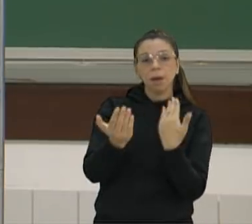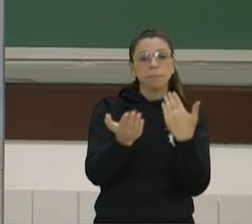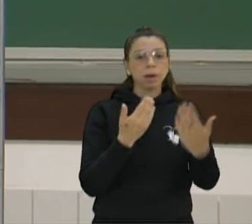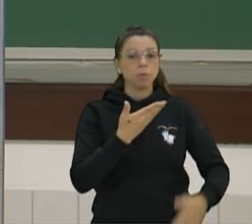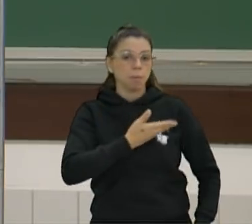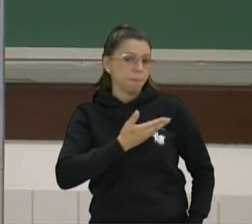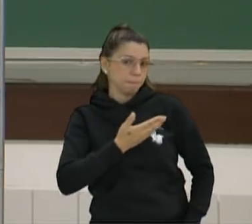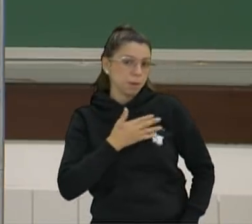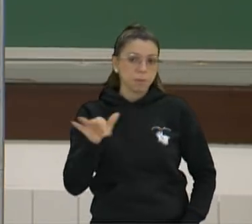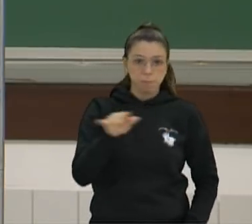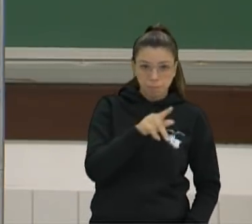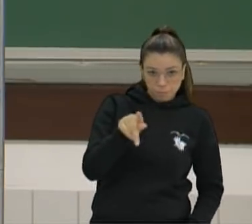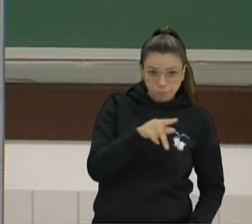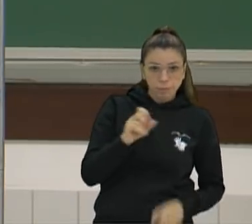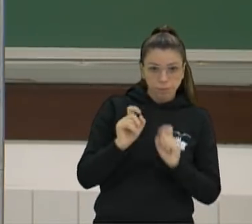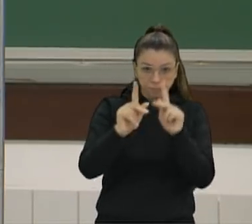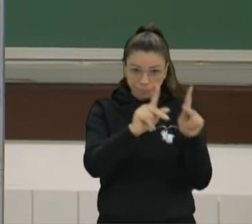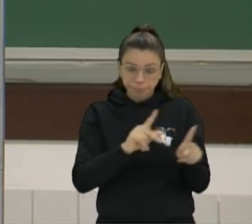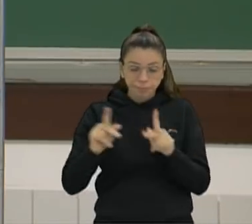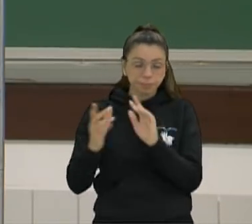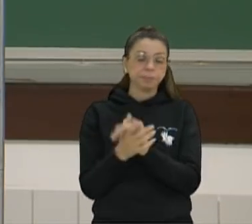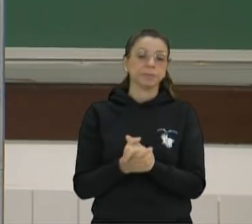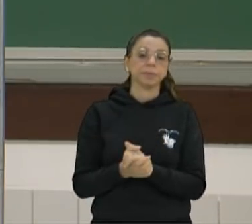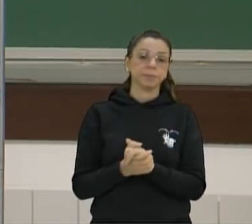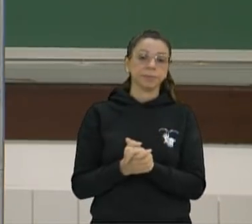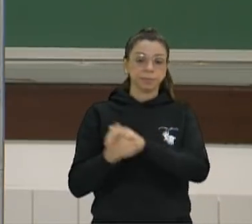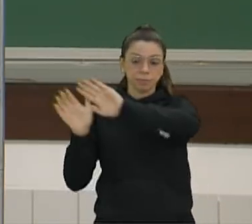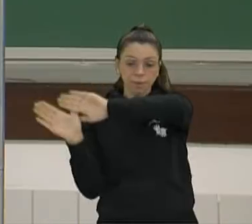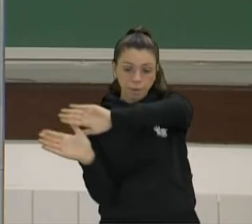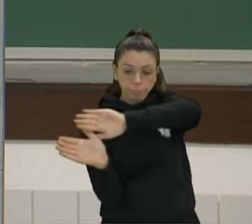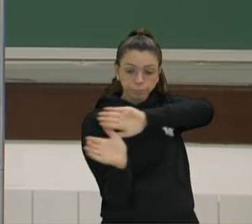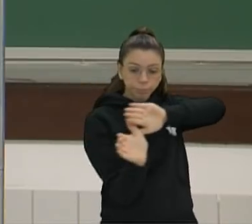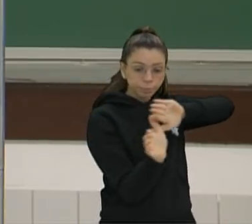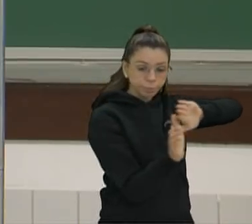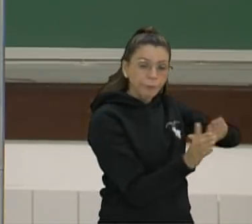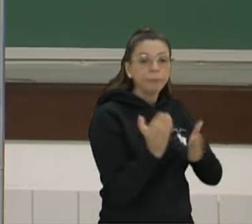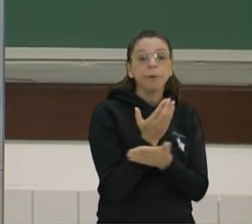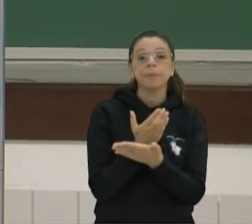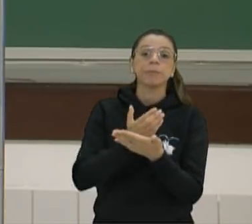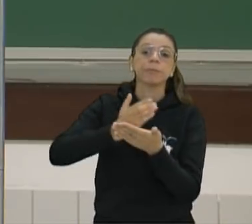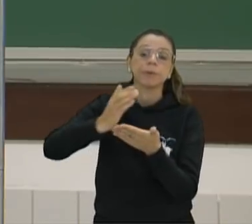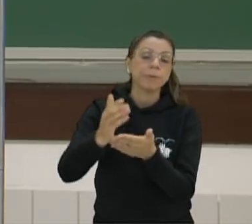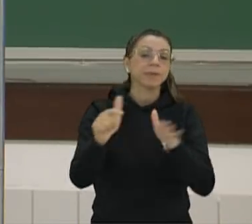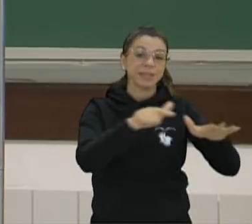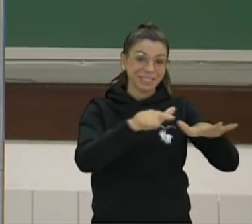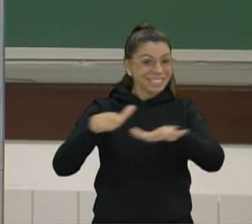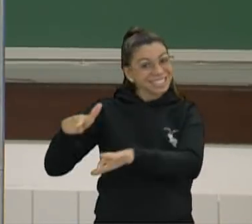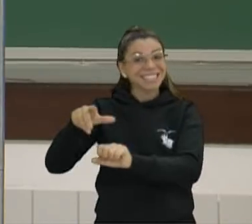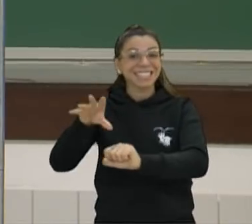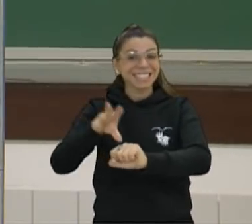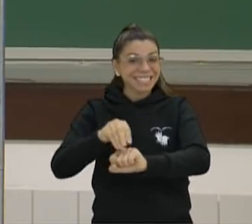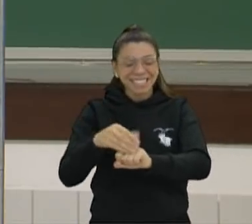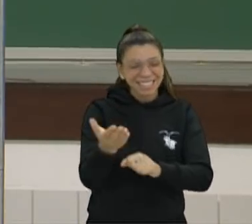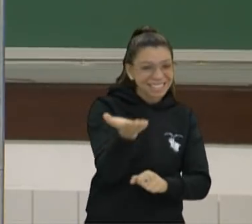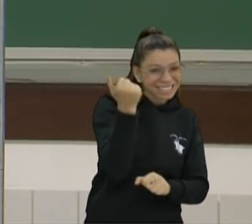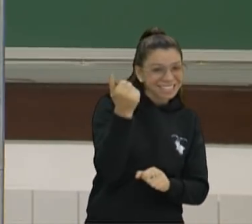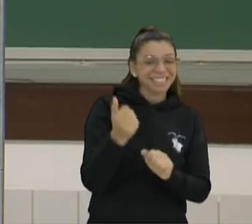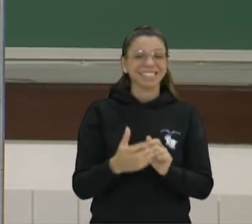nesse momento que nós estamos vivendo, tá bom? Dito isso, vamos então começar aí a nossa Semana do Conhecimento. Vem